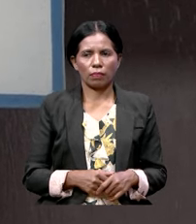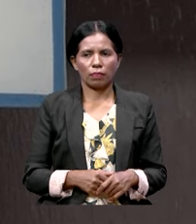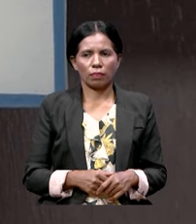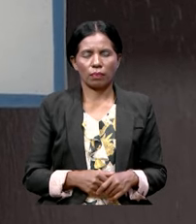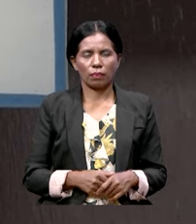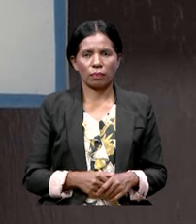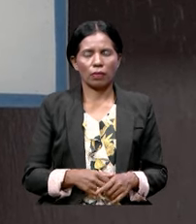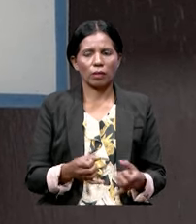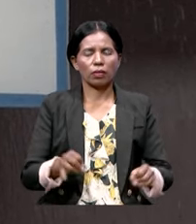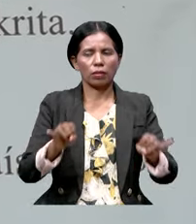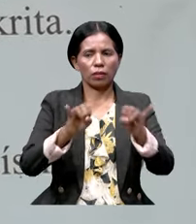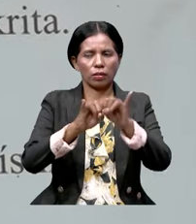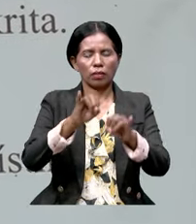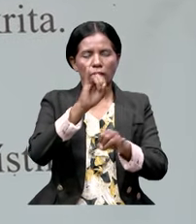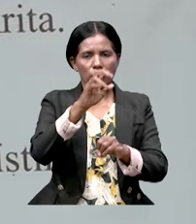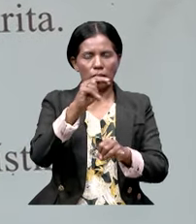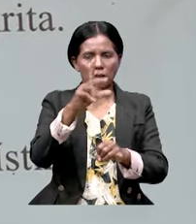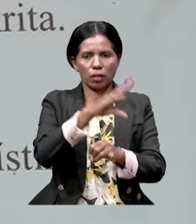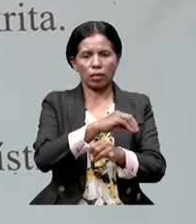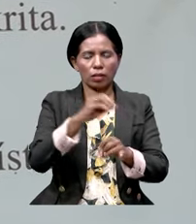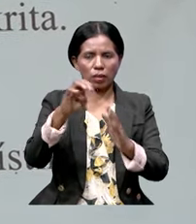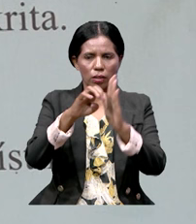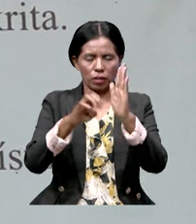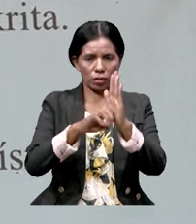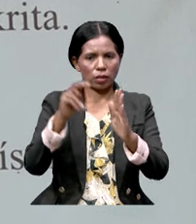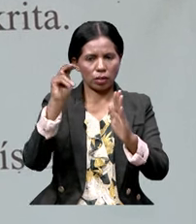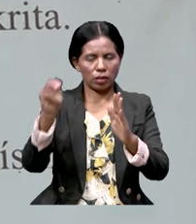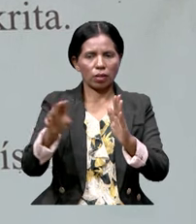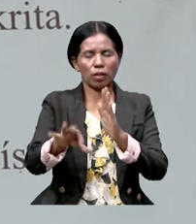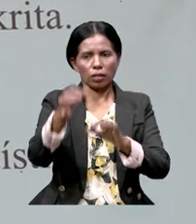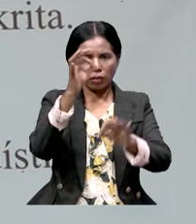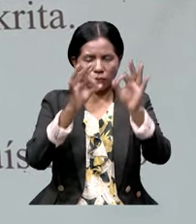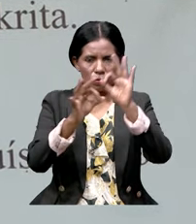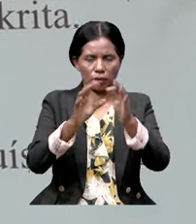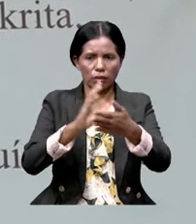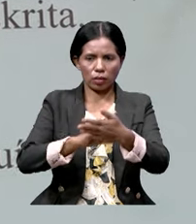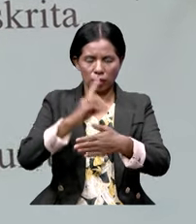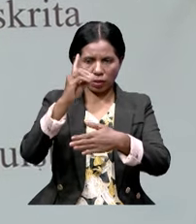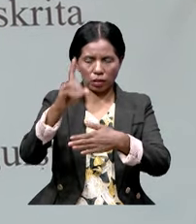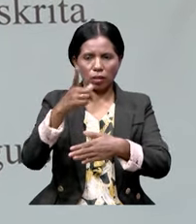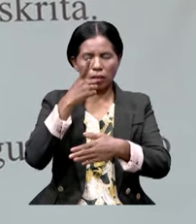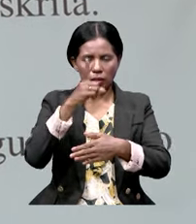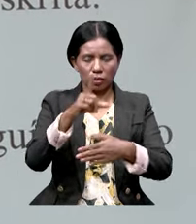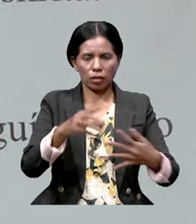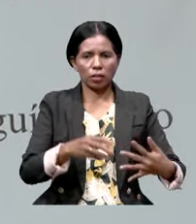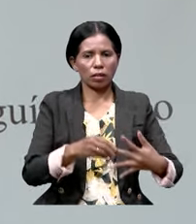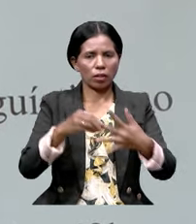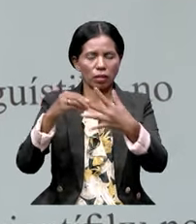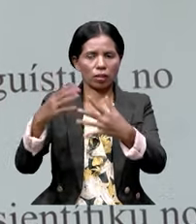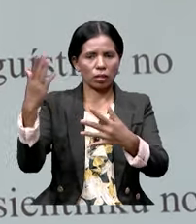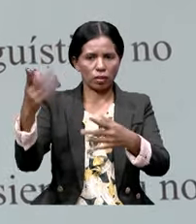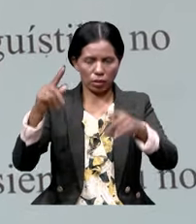Instituto Nacional Linguística Hanessa Instituição Estadunia nebe retanfier atu desenvolve lian oficial tetum e a